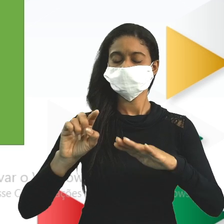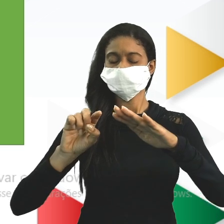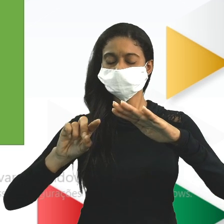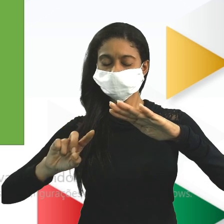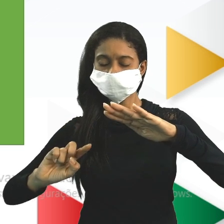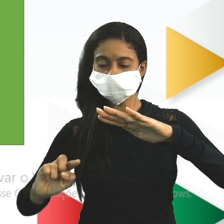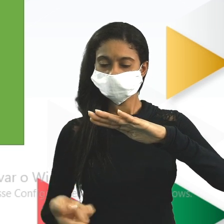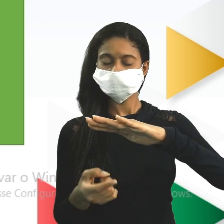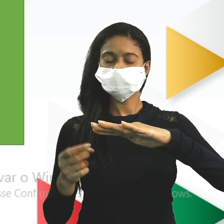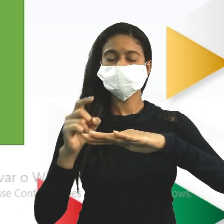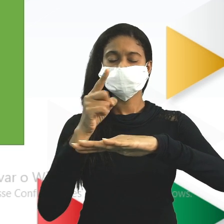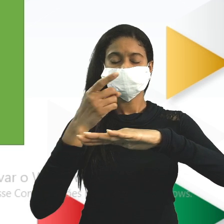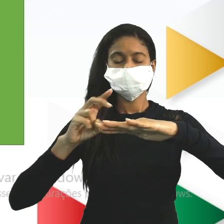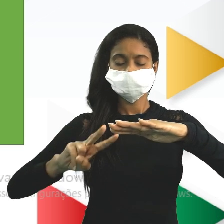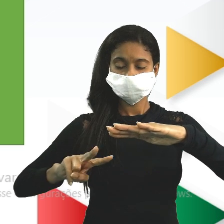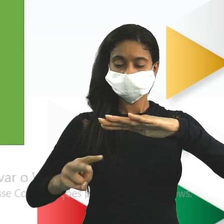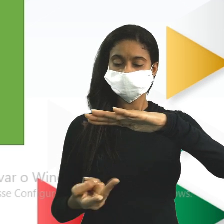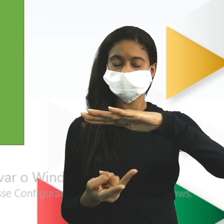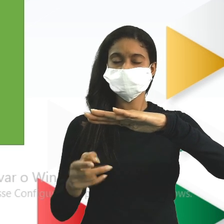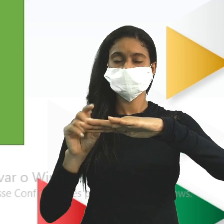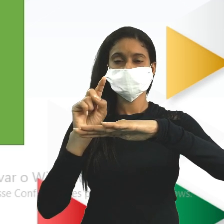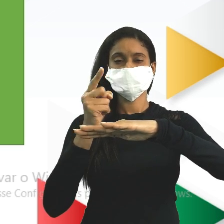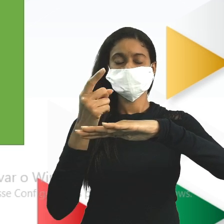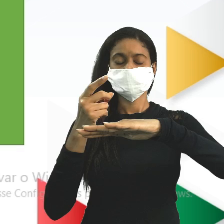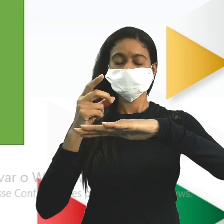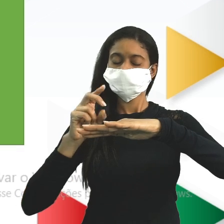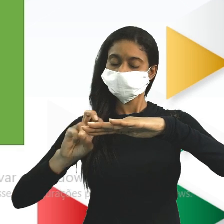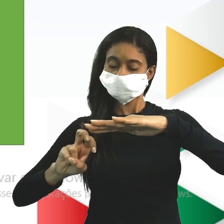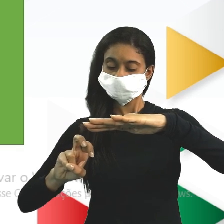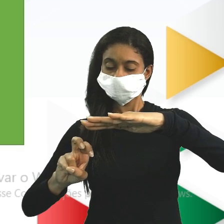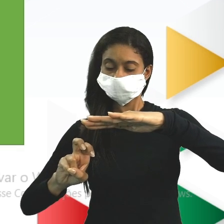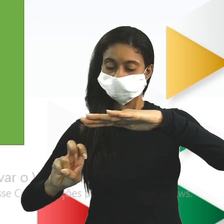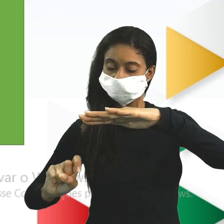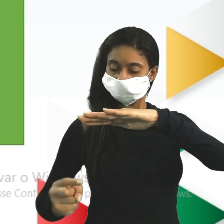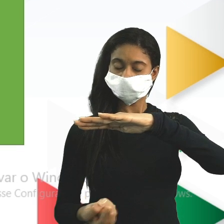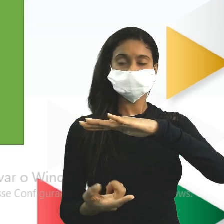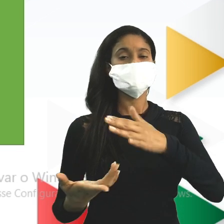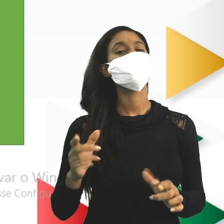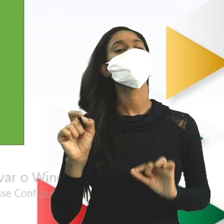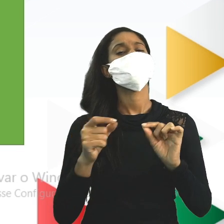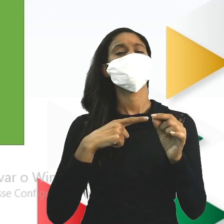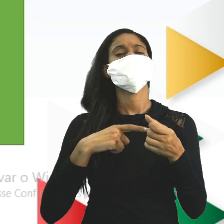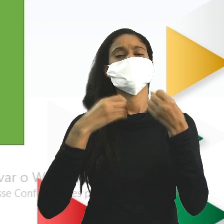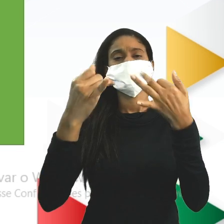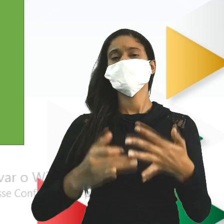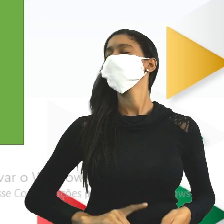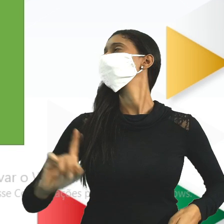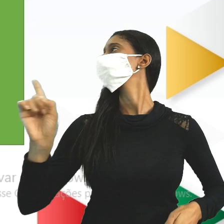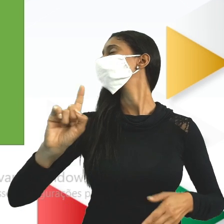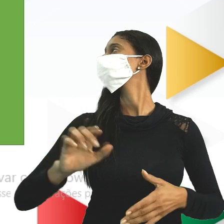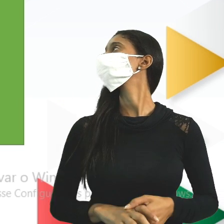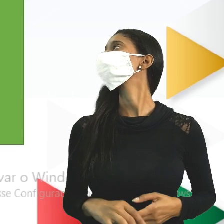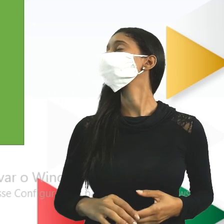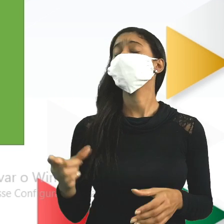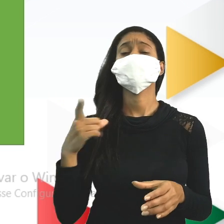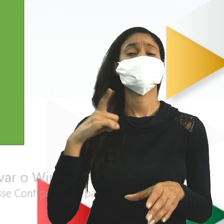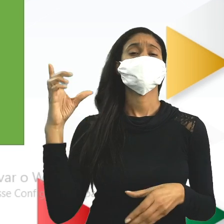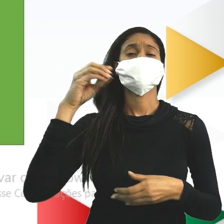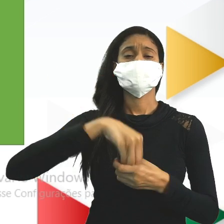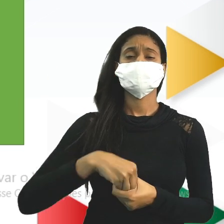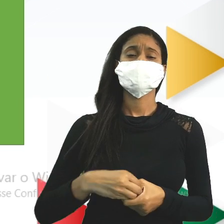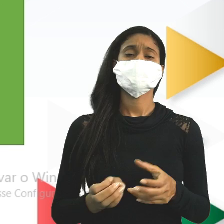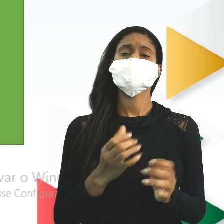5.000, 25.000. O que que contém nessas escalas? O que que contém aplicações dela? Vai conter plantas,